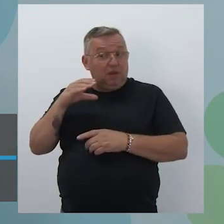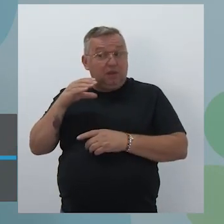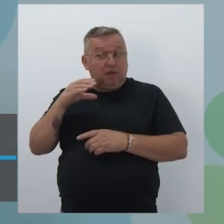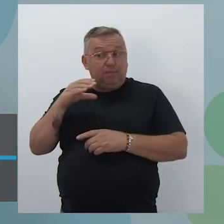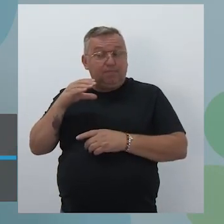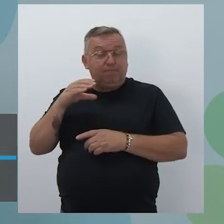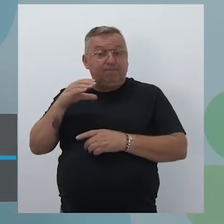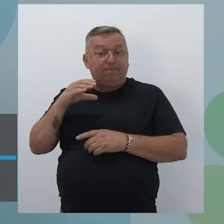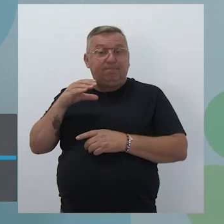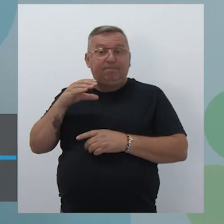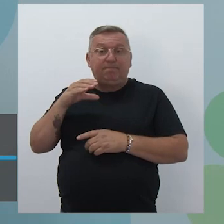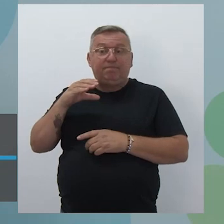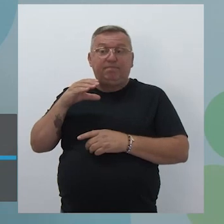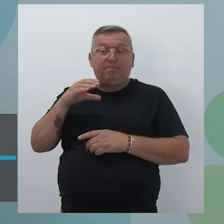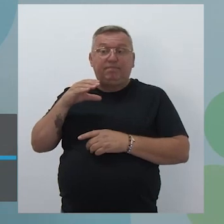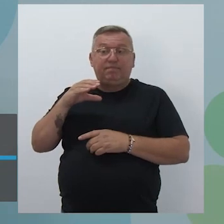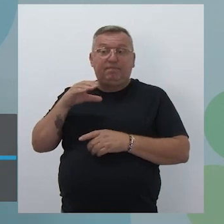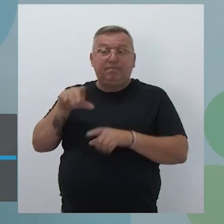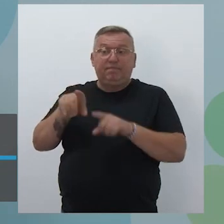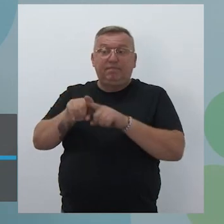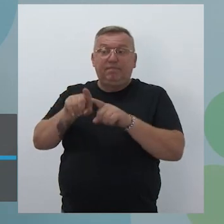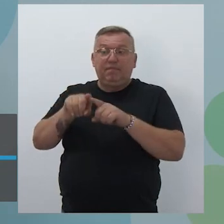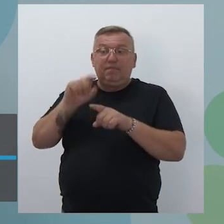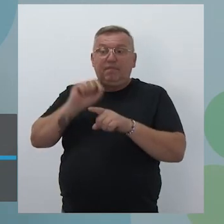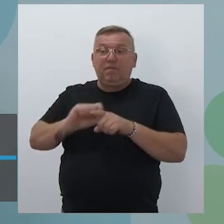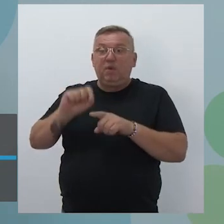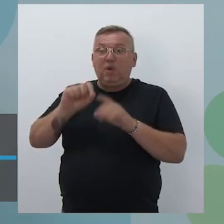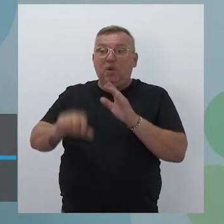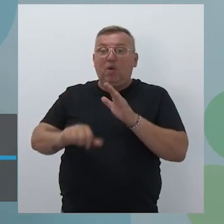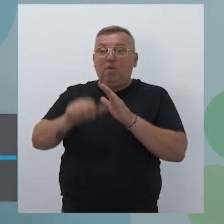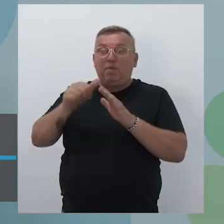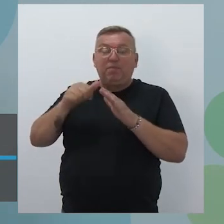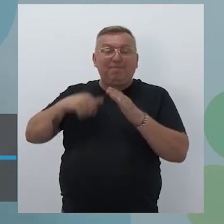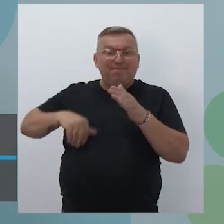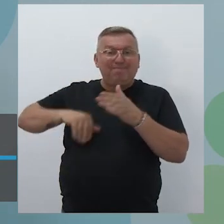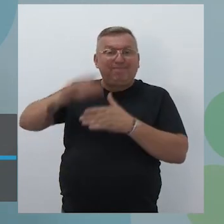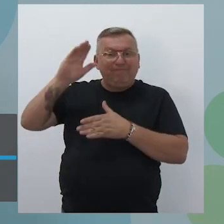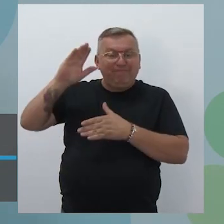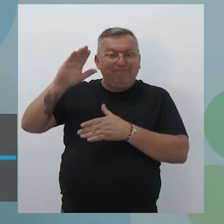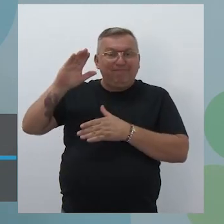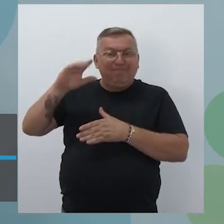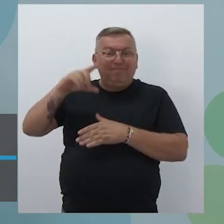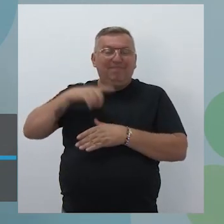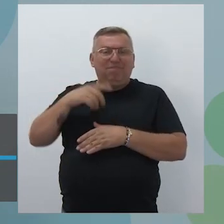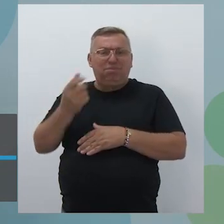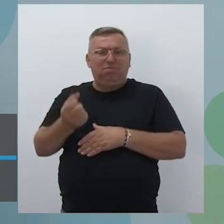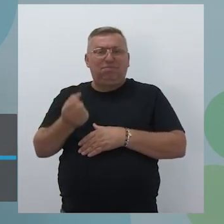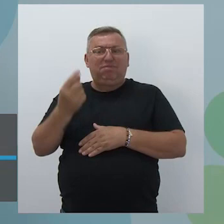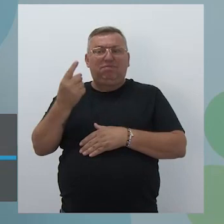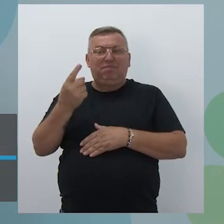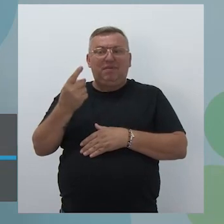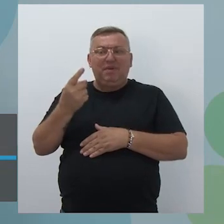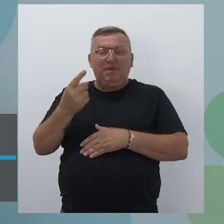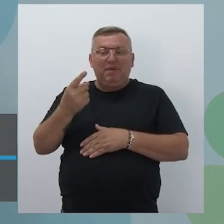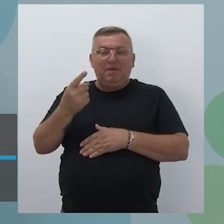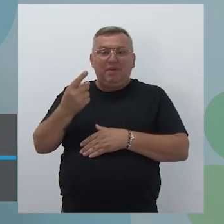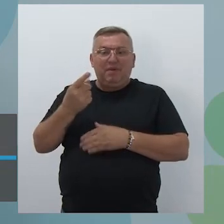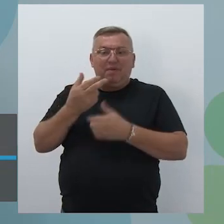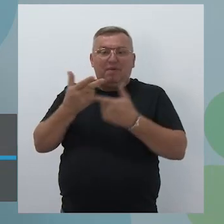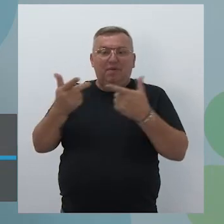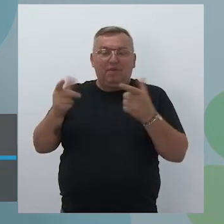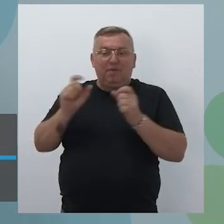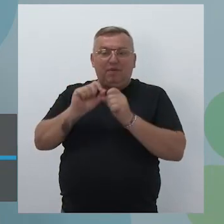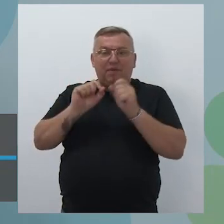é? E esse é o primeiro pontapé, né? Estranhar algo que